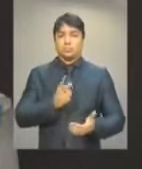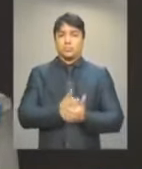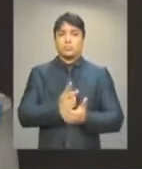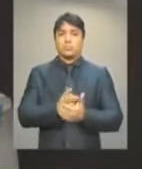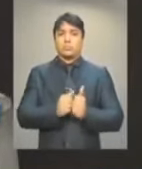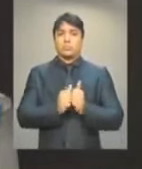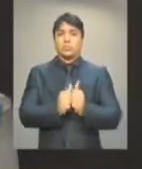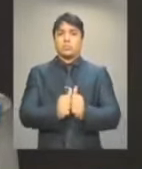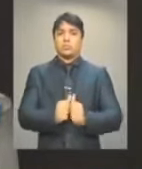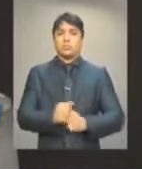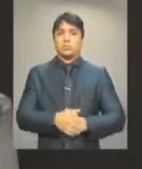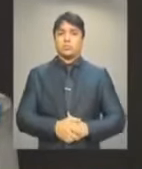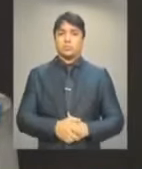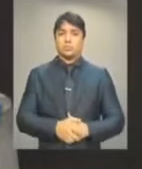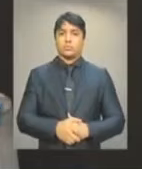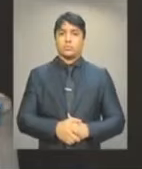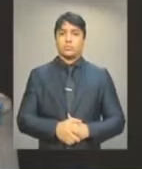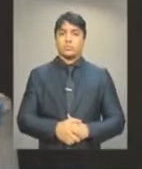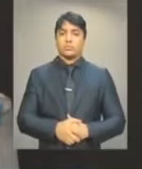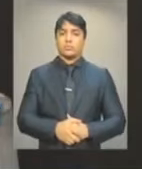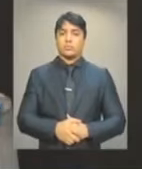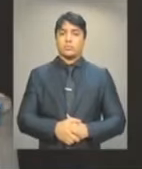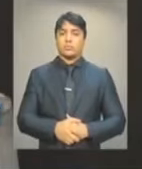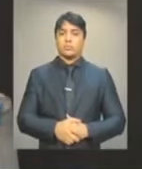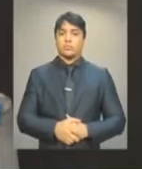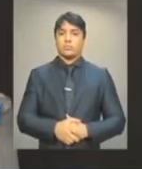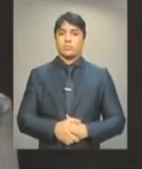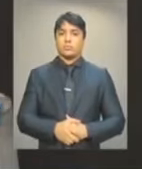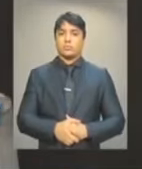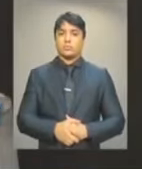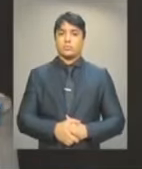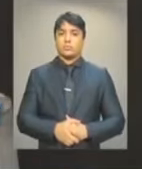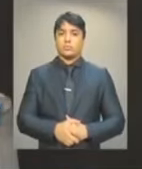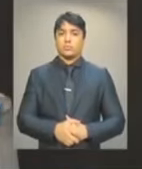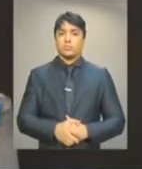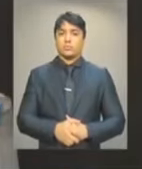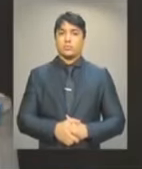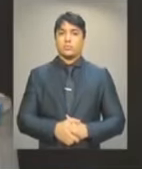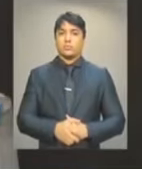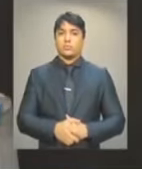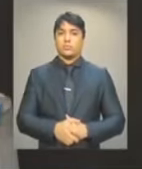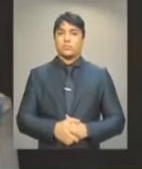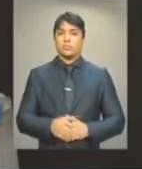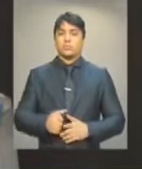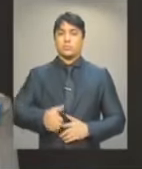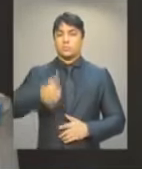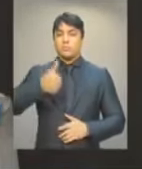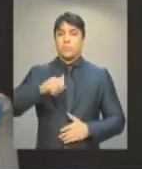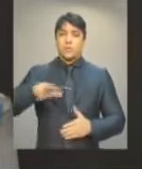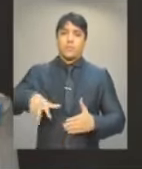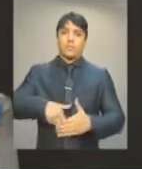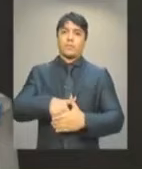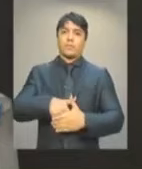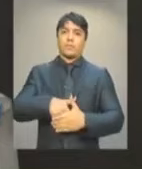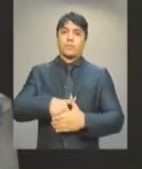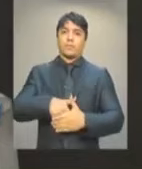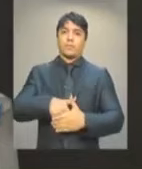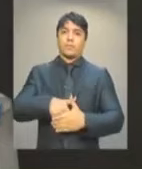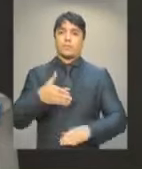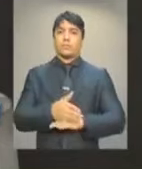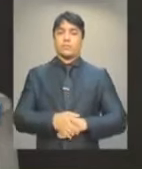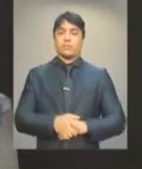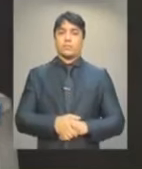Obrigado. E Esse é o primeiro pronunciamento que